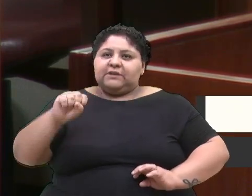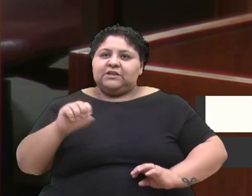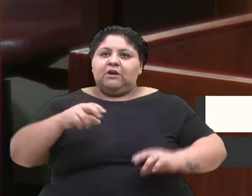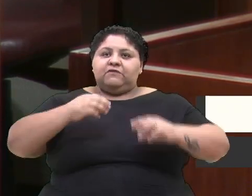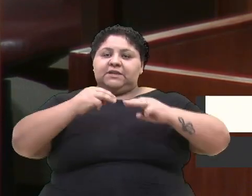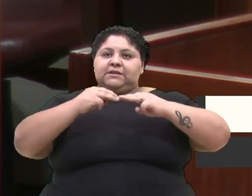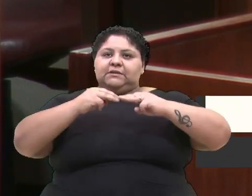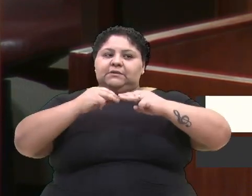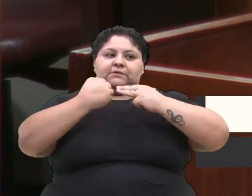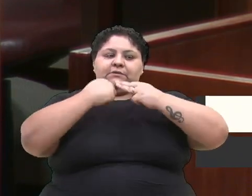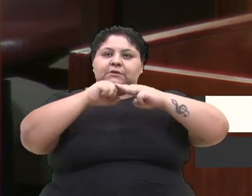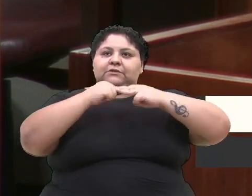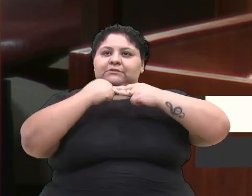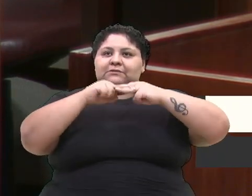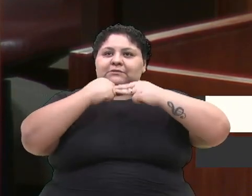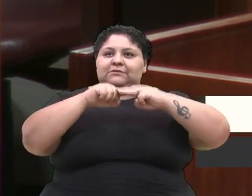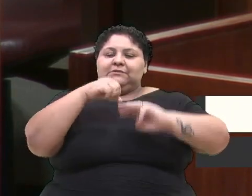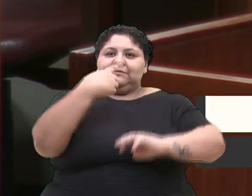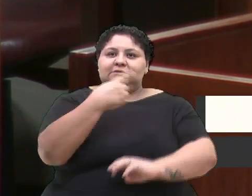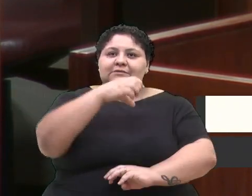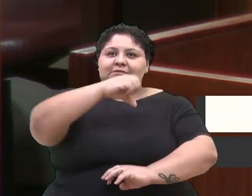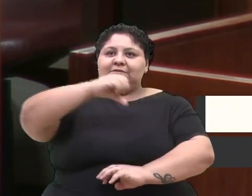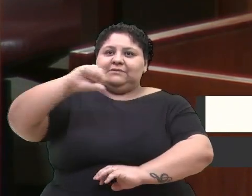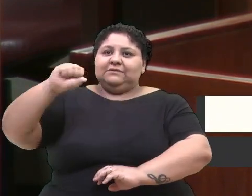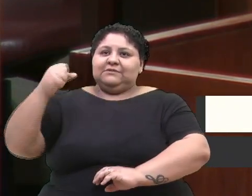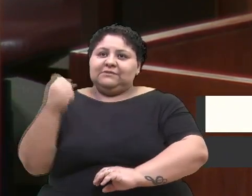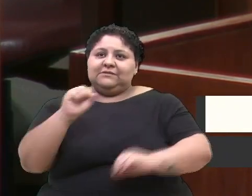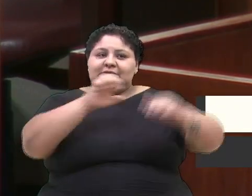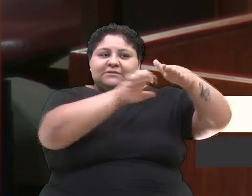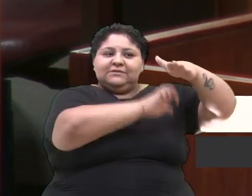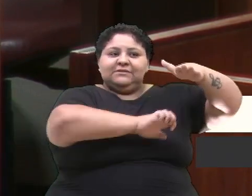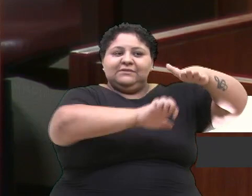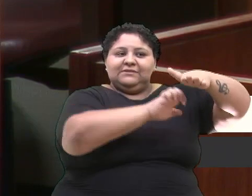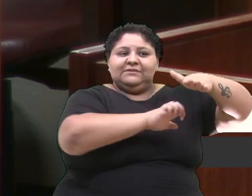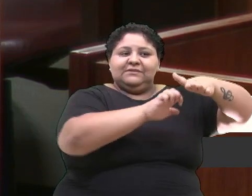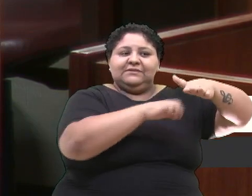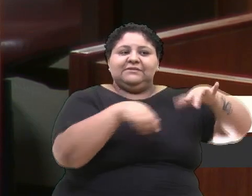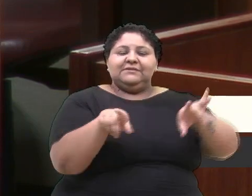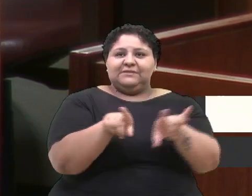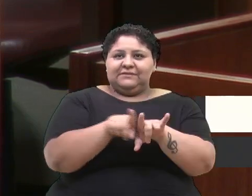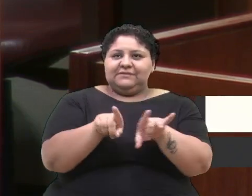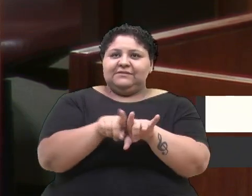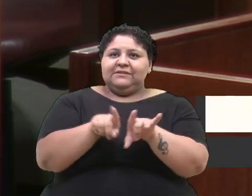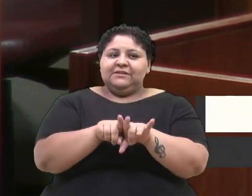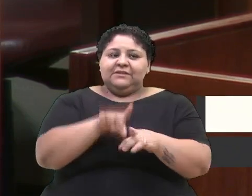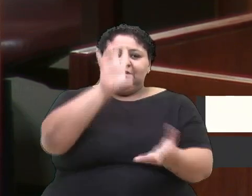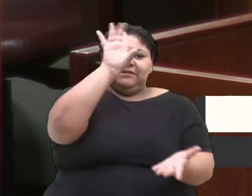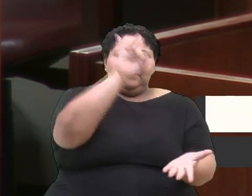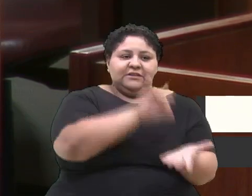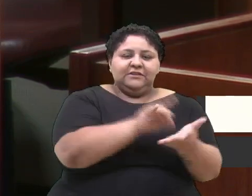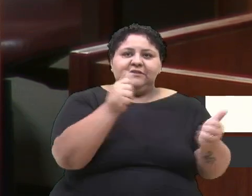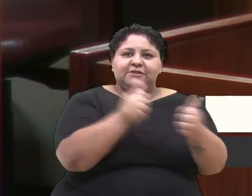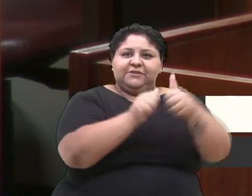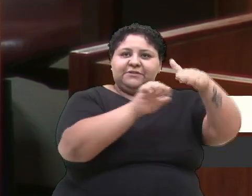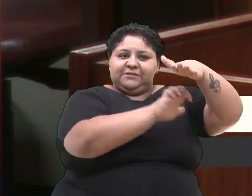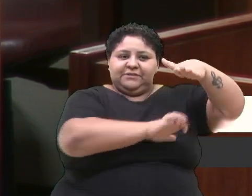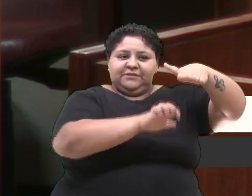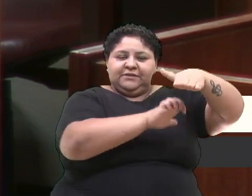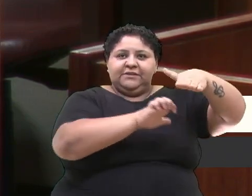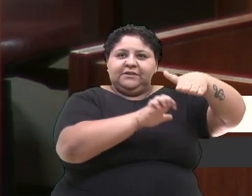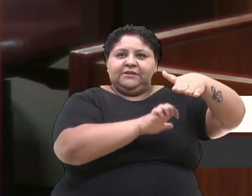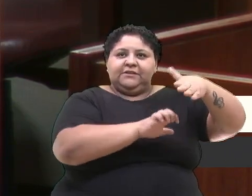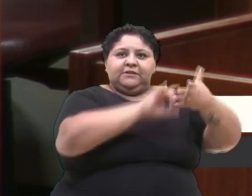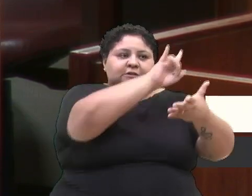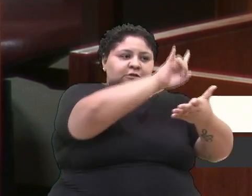Em 1998, a Adcointer Sociedade Anônima formalizou com a SEASA Rio Grande do Sul um termo